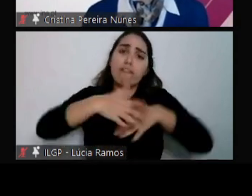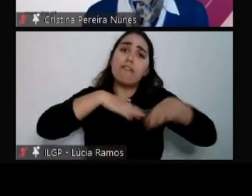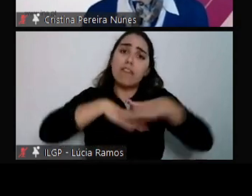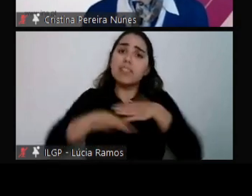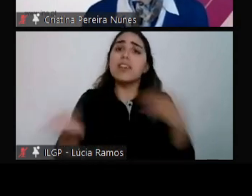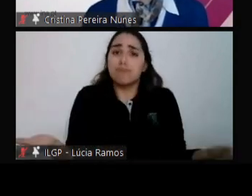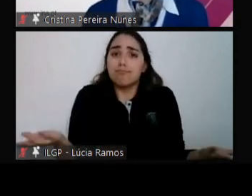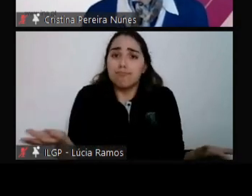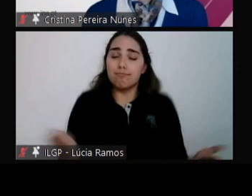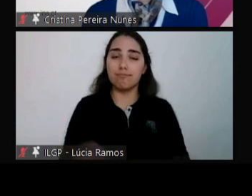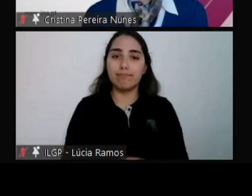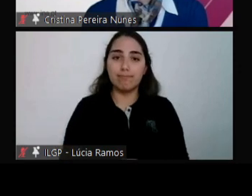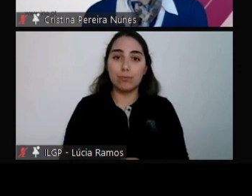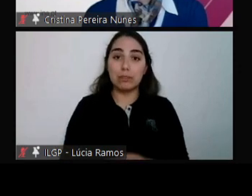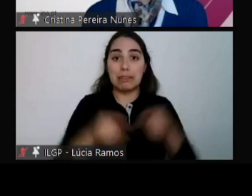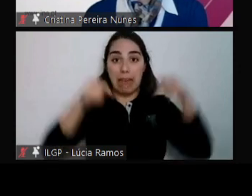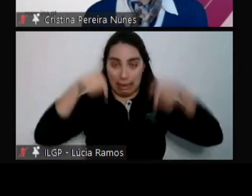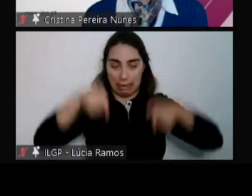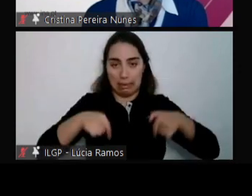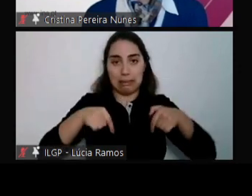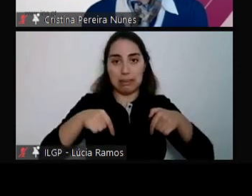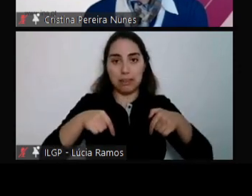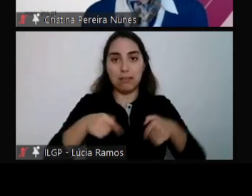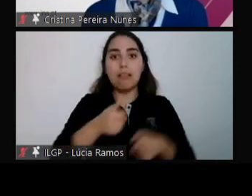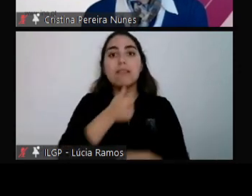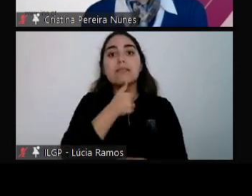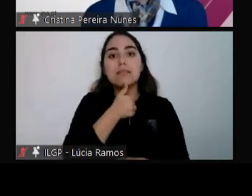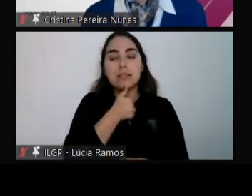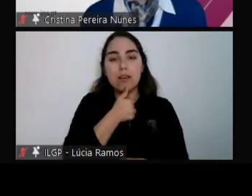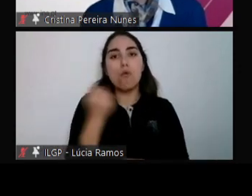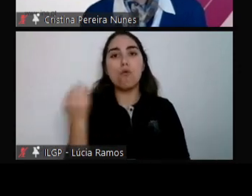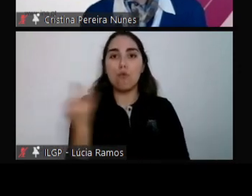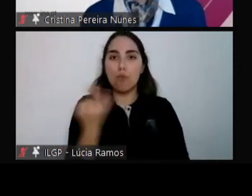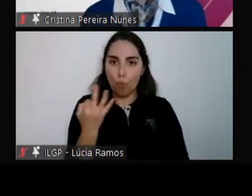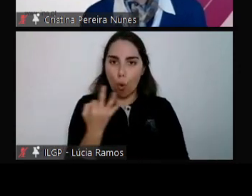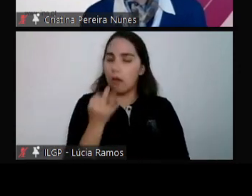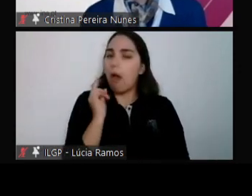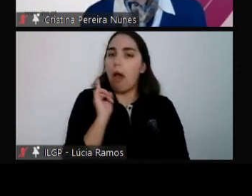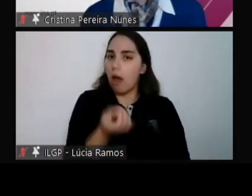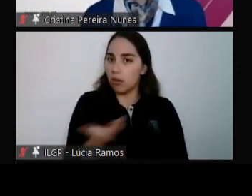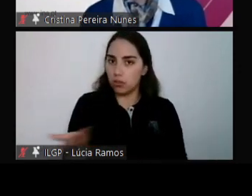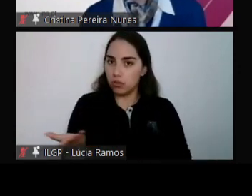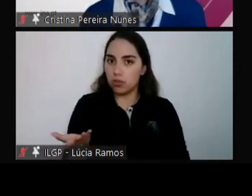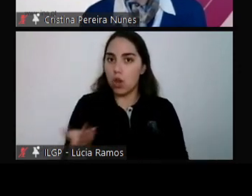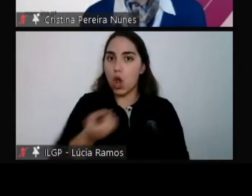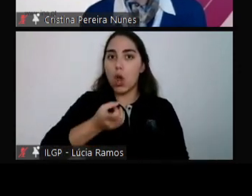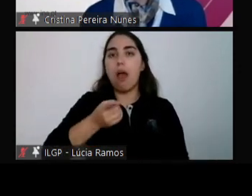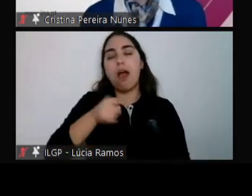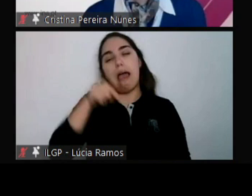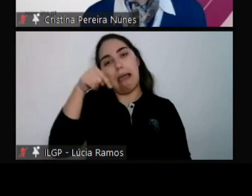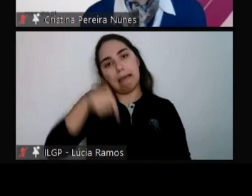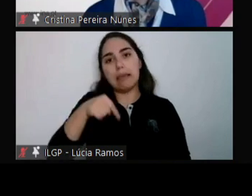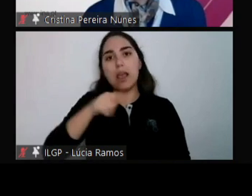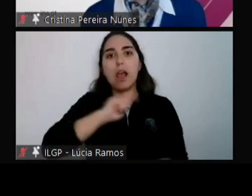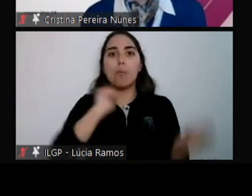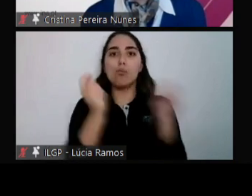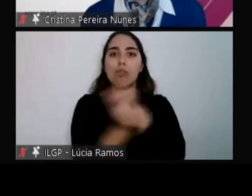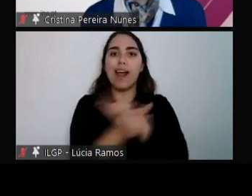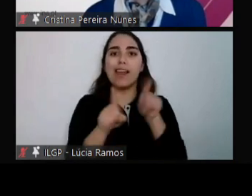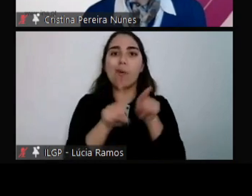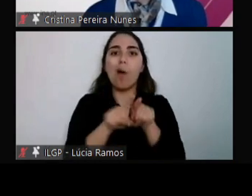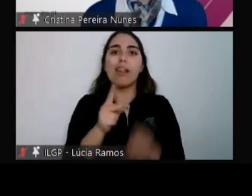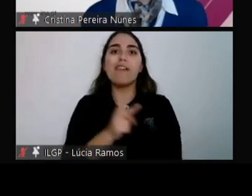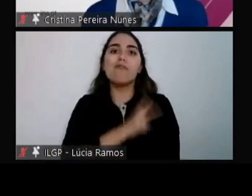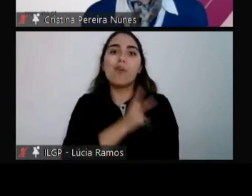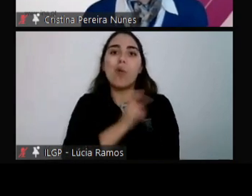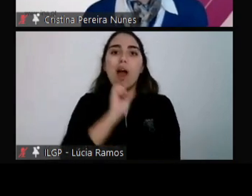E aqui na agência também tomamos uma decisão que tem que ver com o seguinte: nós não vamos transformar a agência numa universidade ou num INA.